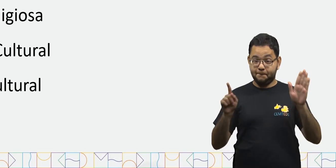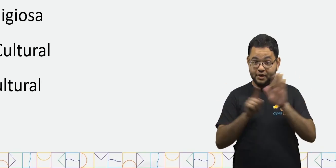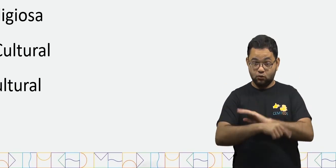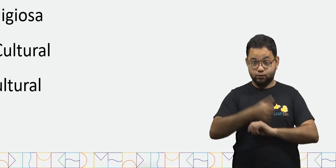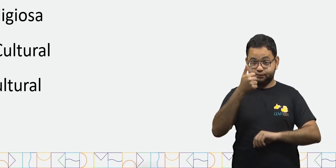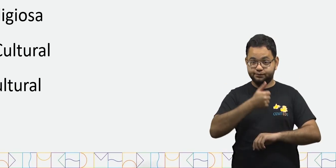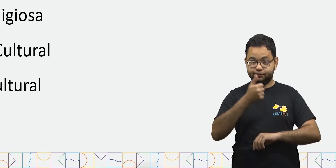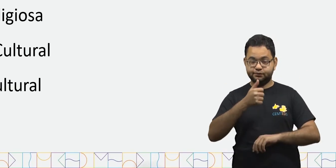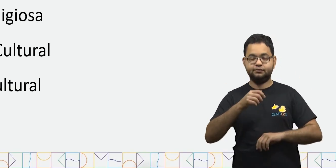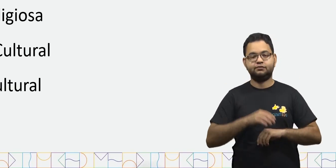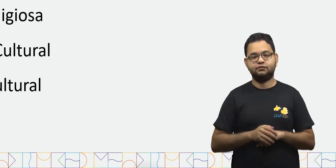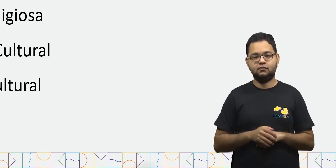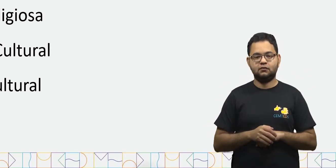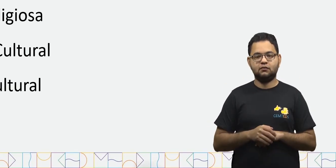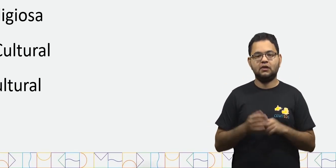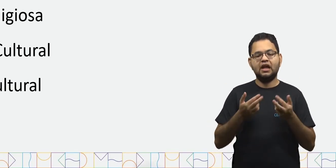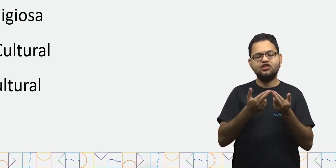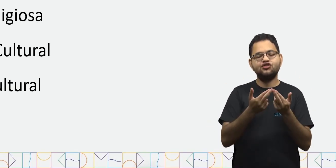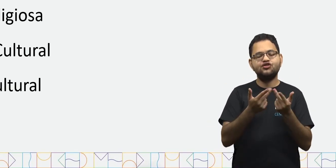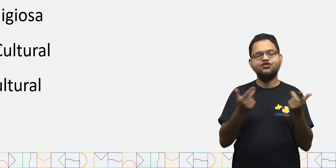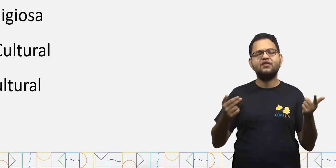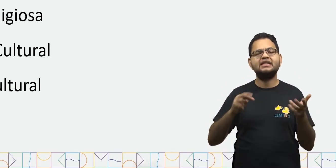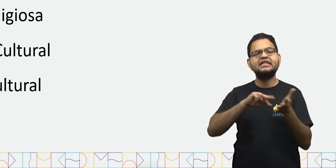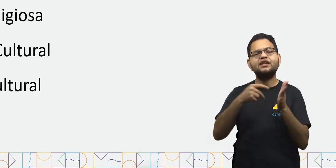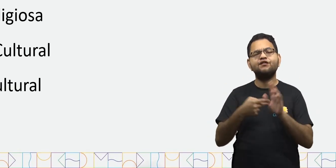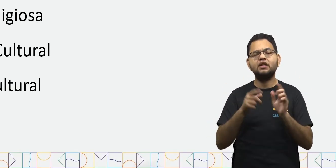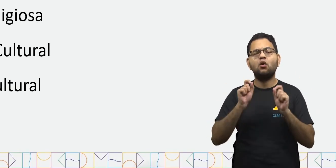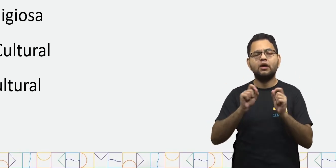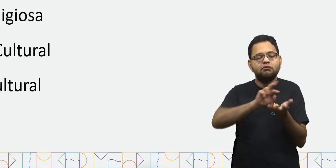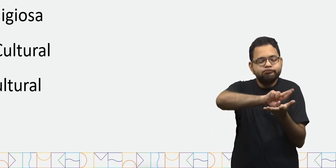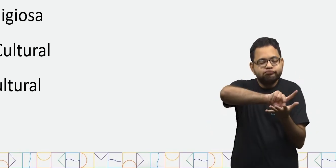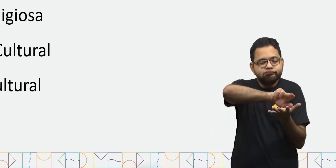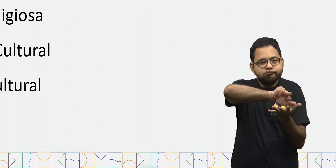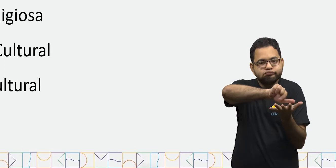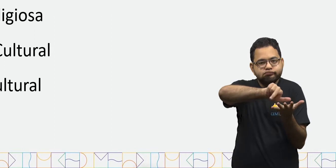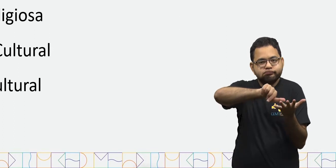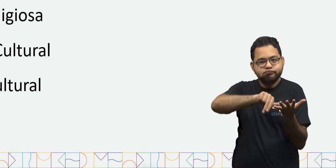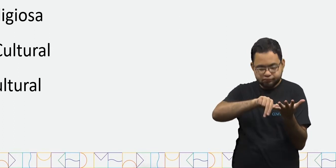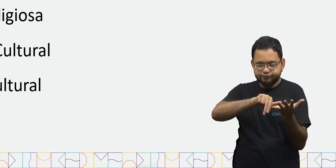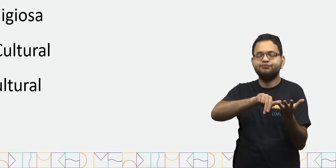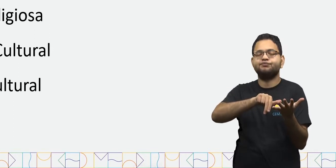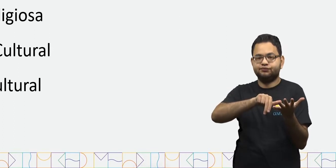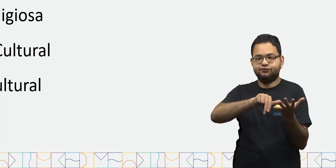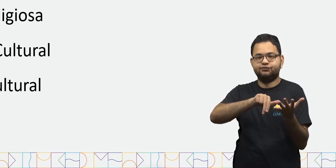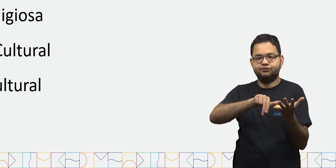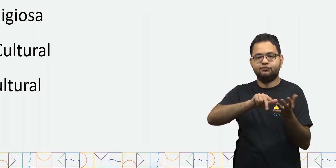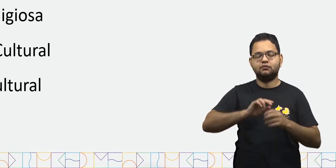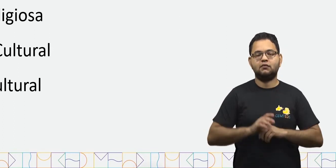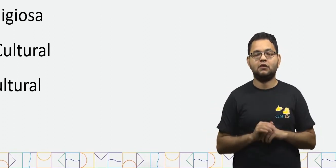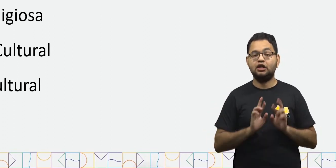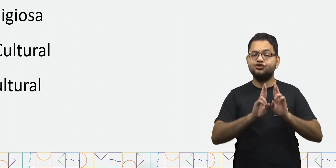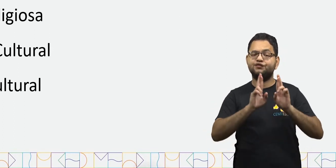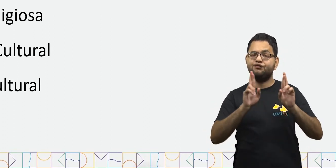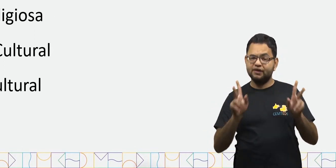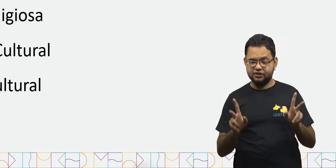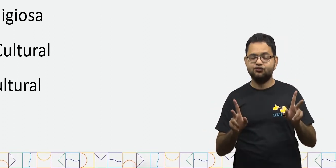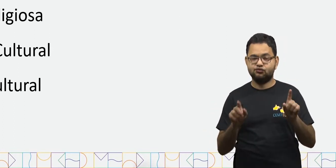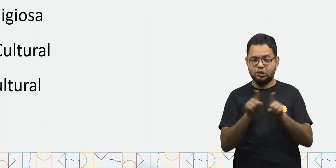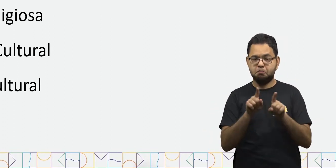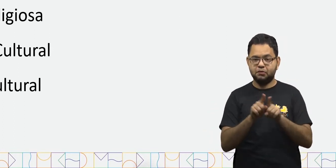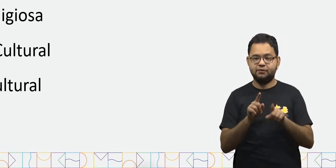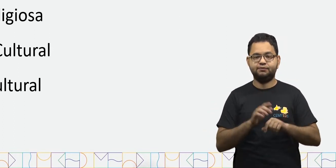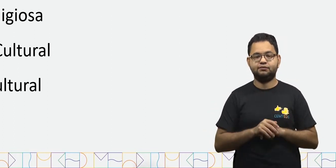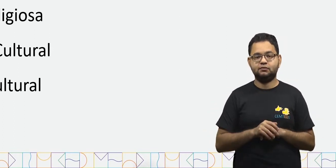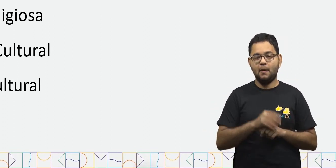Vamos à nossa atividade 1. Diversidade significa aquilo que é diverso, diferente, variado.